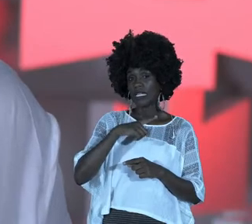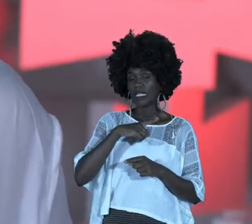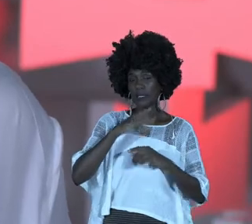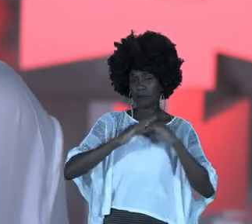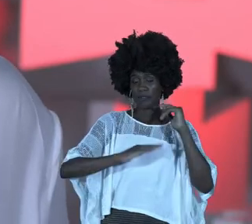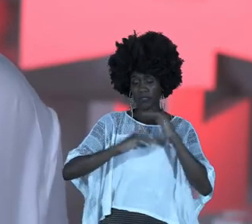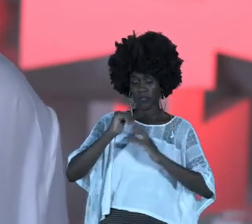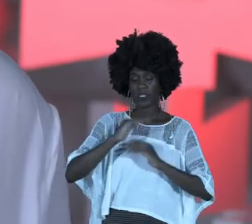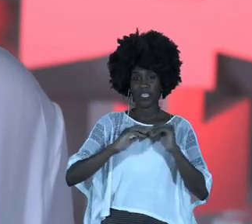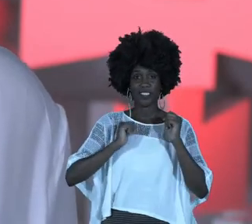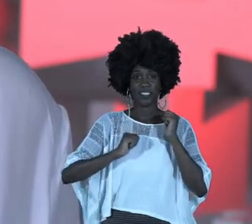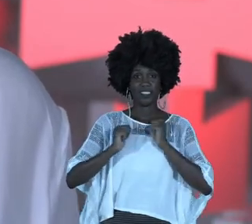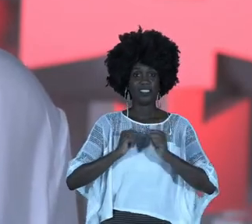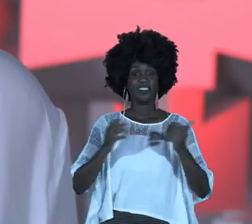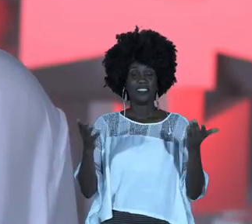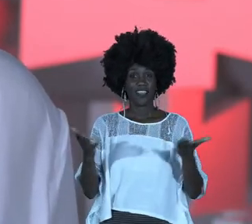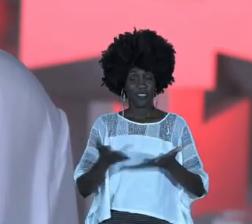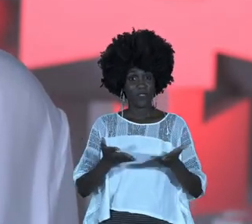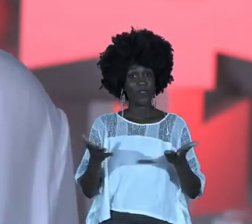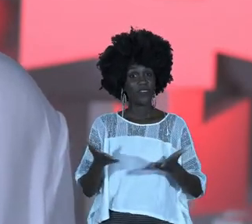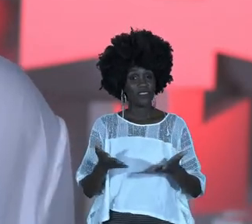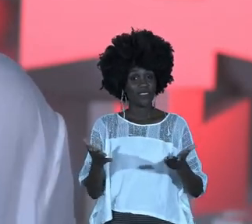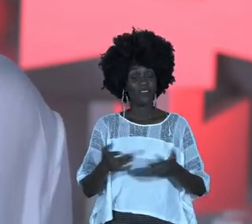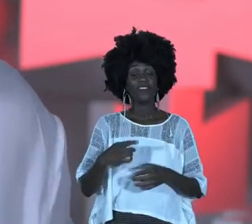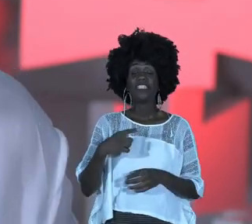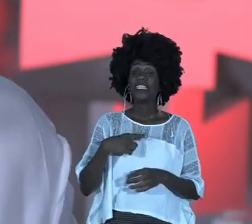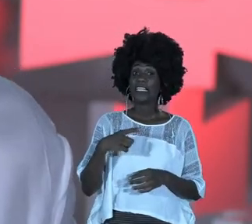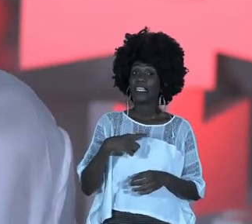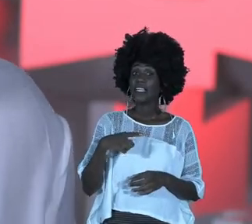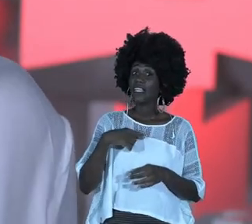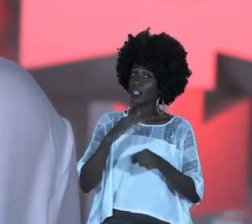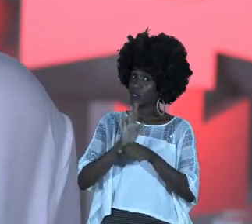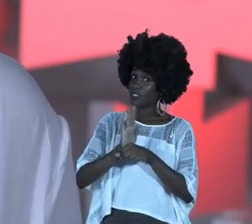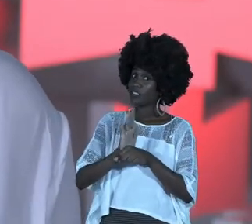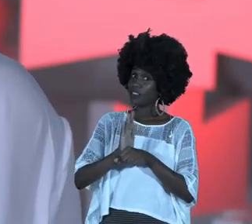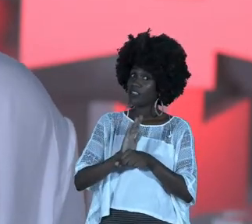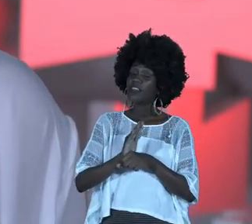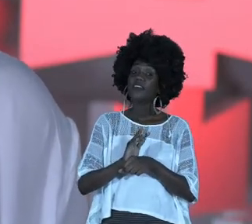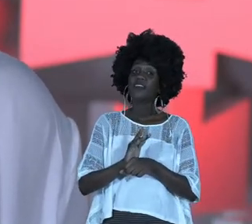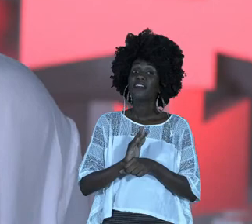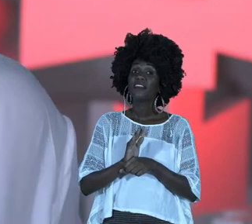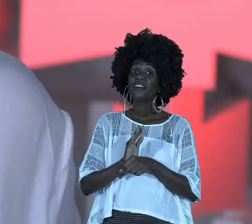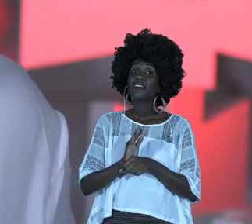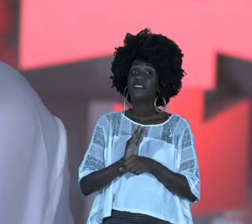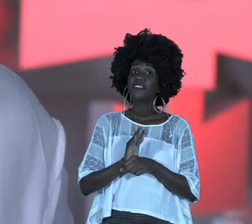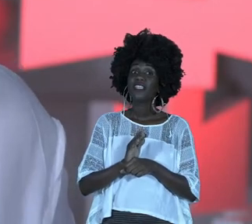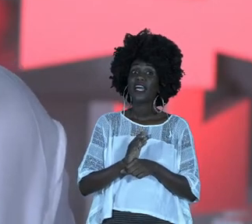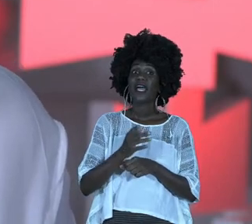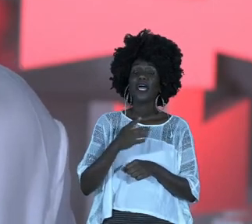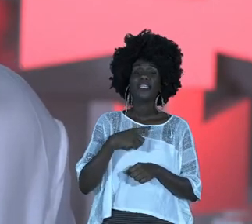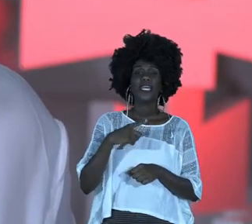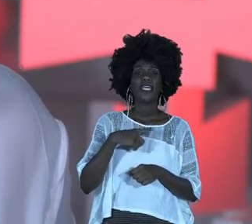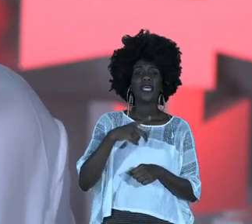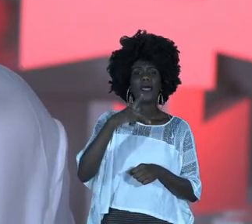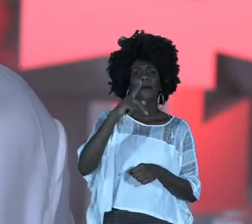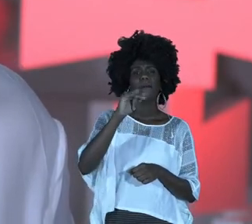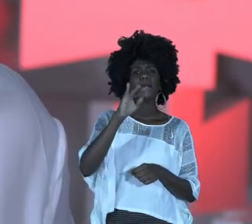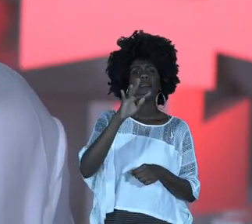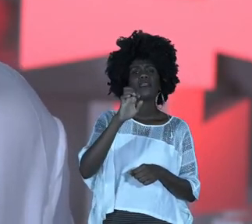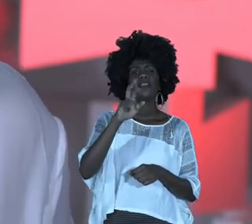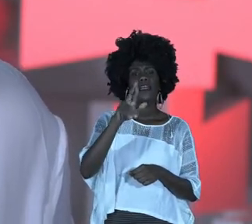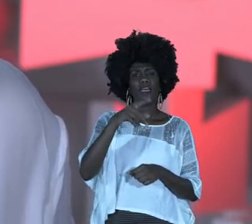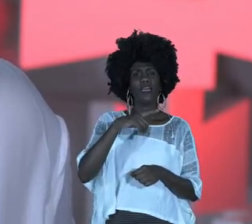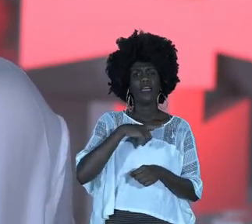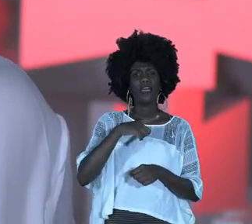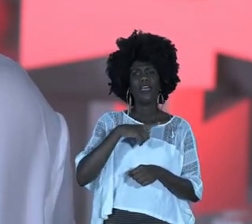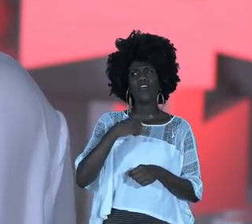né, atuais, que existe no cinema. Eu citei Peter Greenaway, mas vamos lembrar aqui do